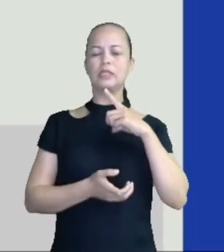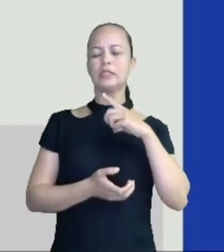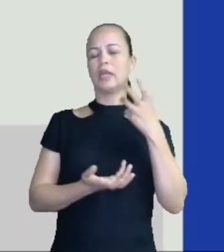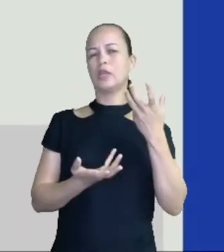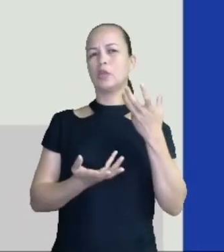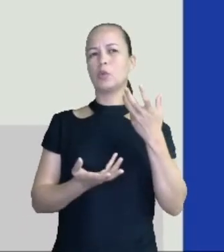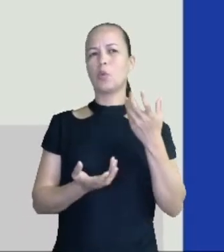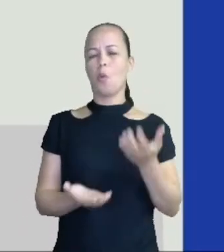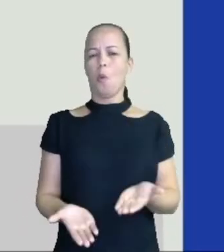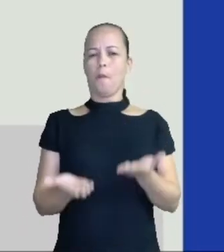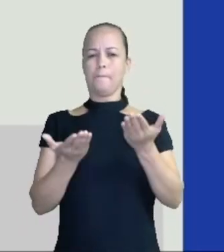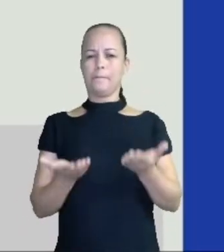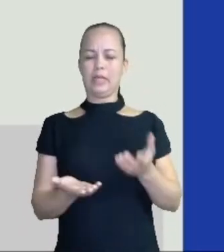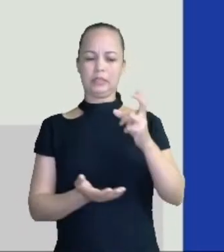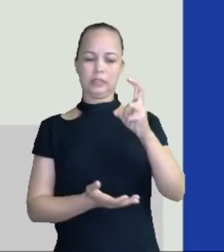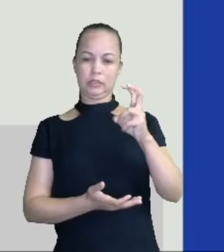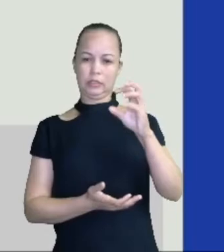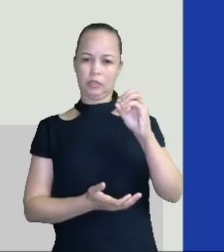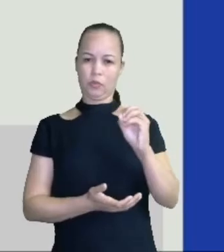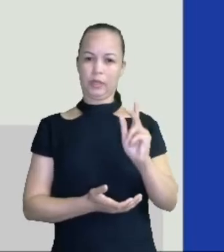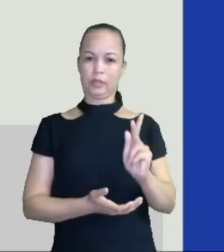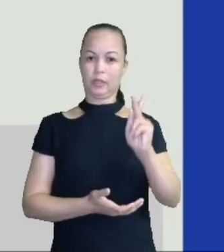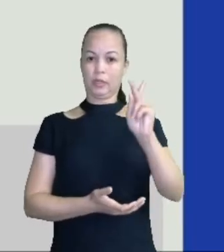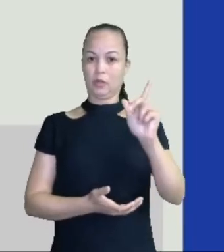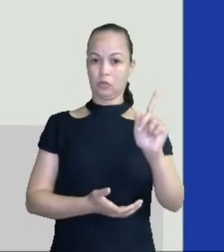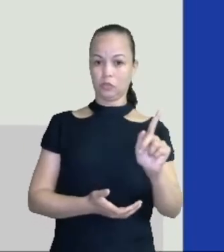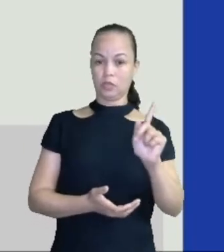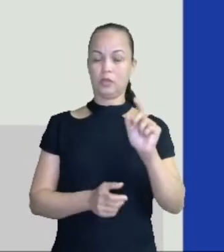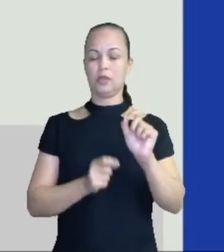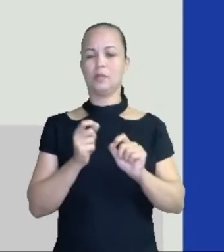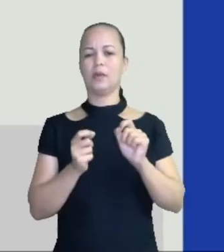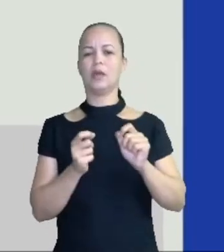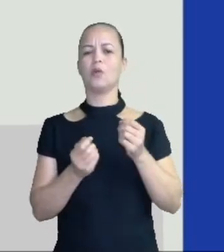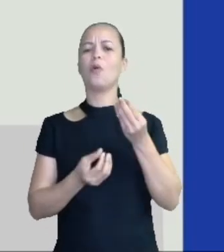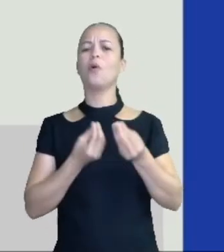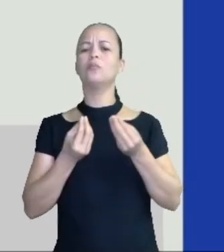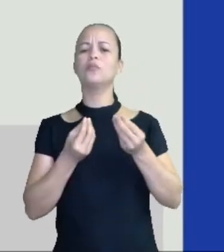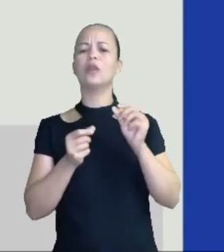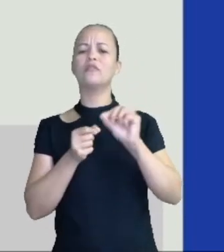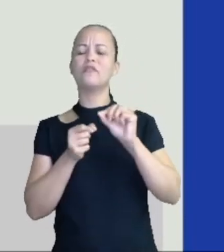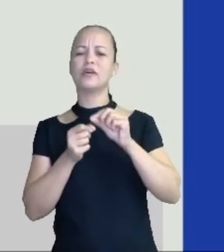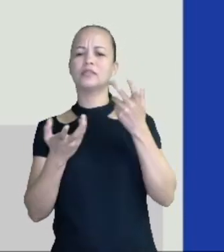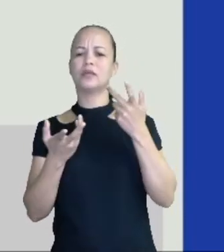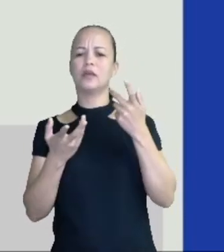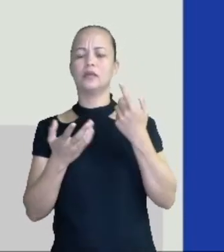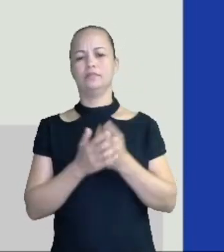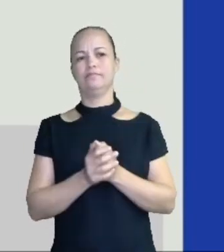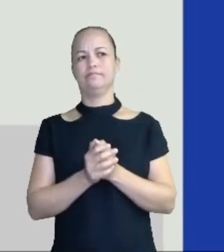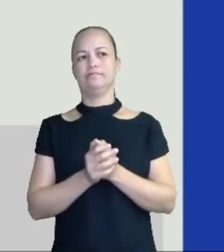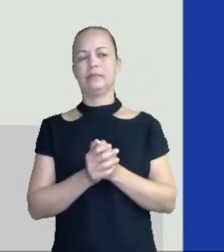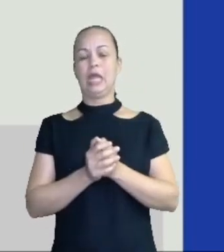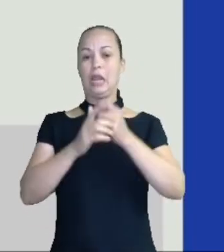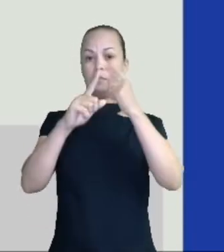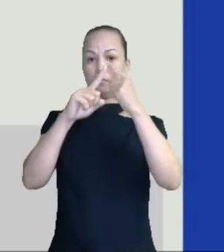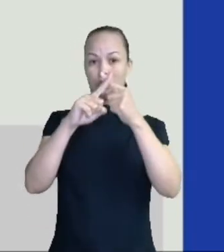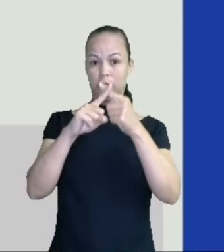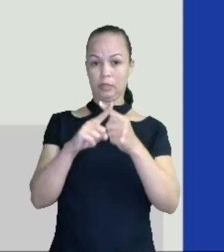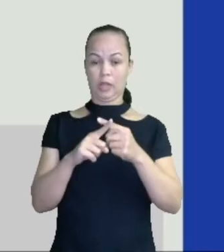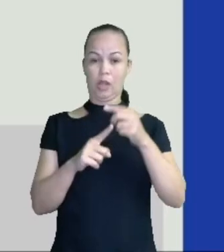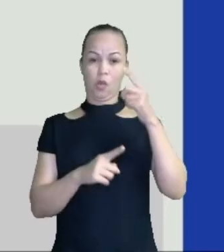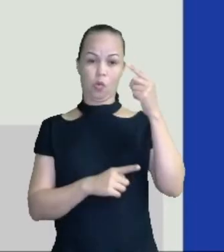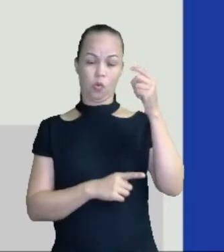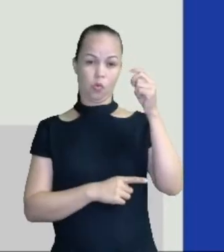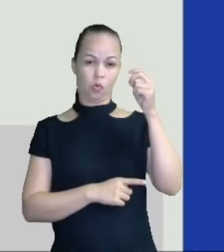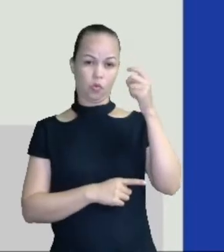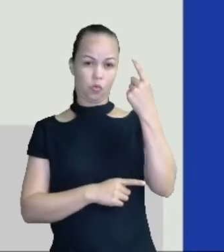né? Essa pessoa que tem 1,5 m, o que é que ela vai fazer para calcular o seu IMC? Ela vai multiplicar